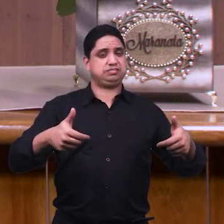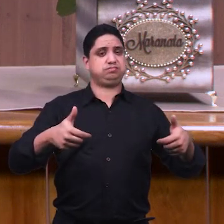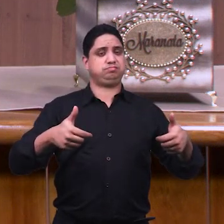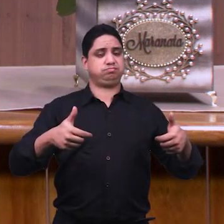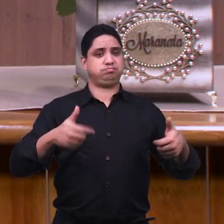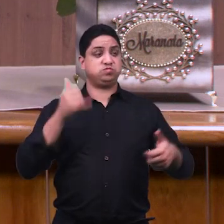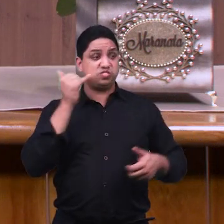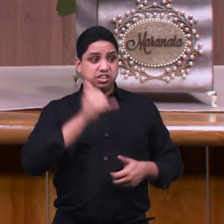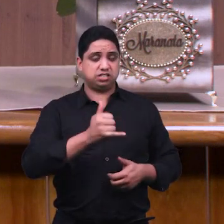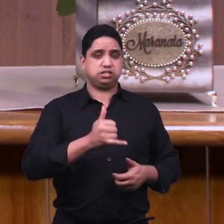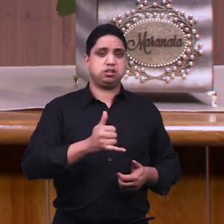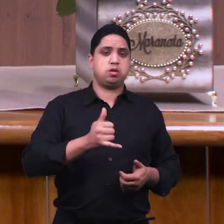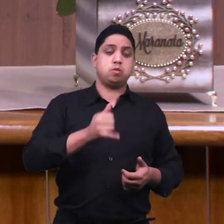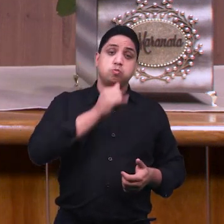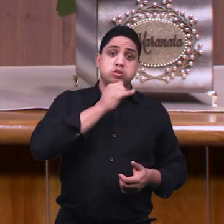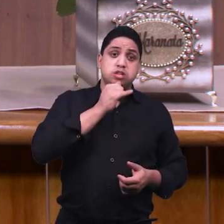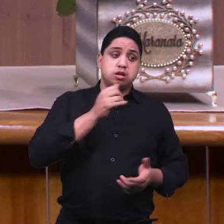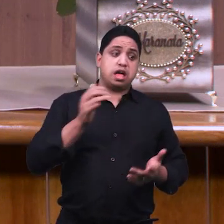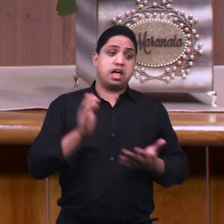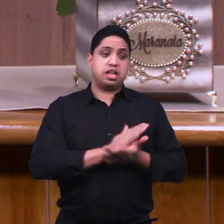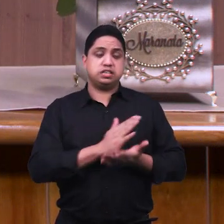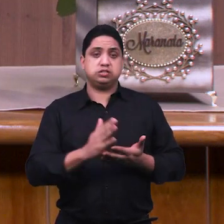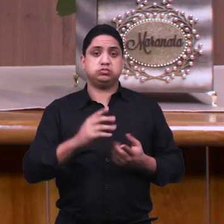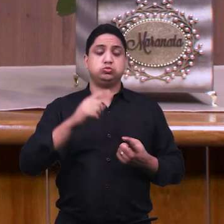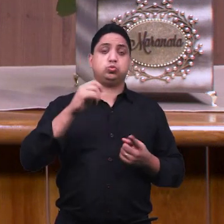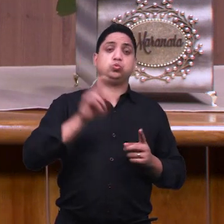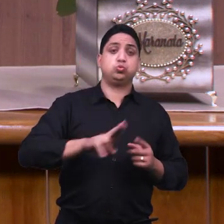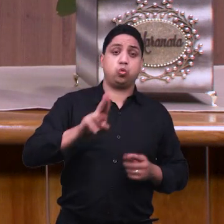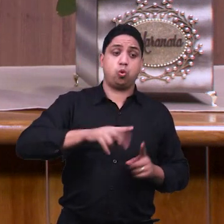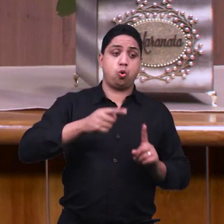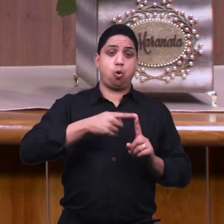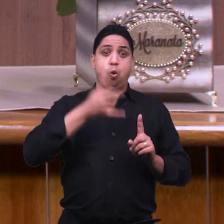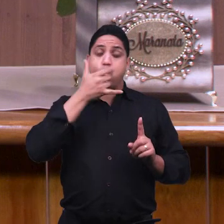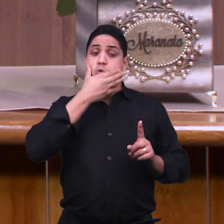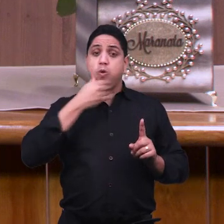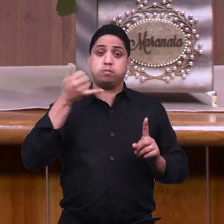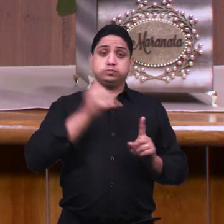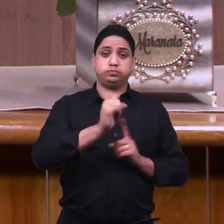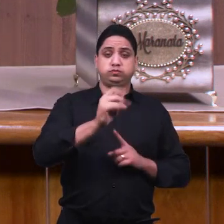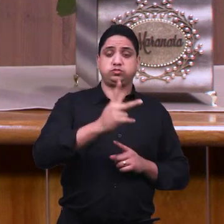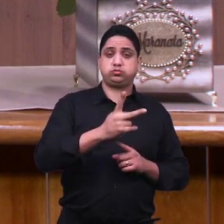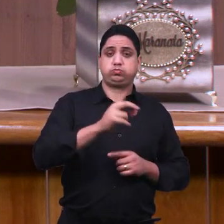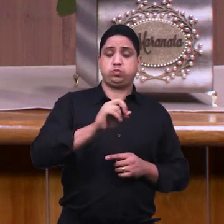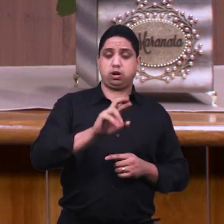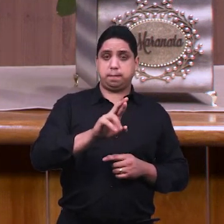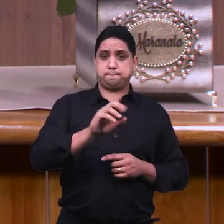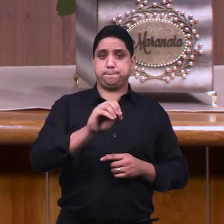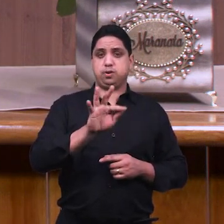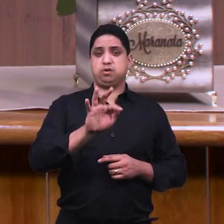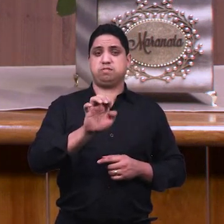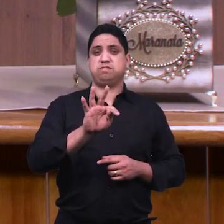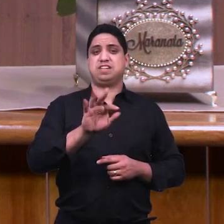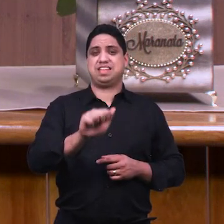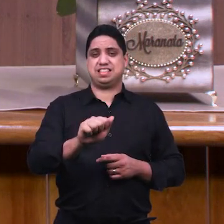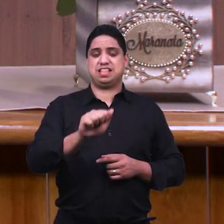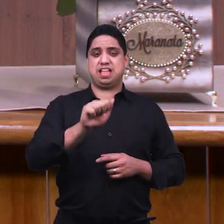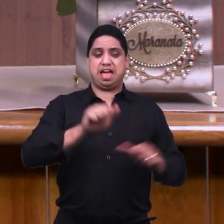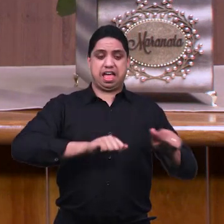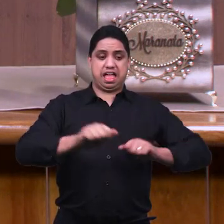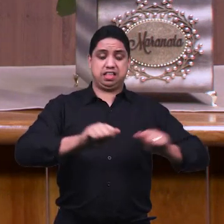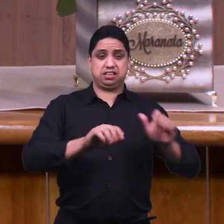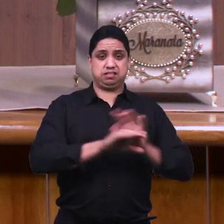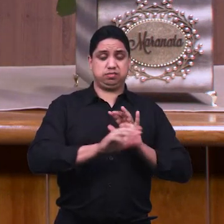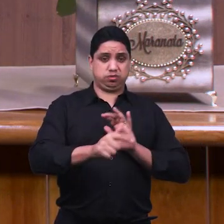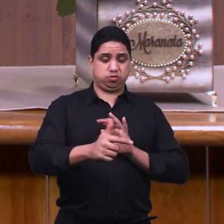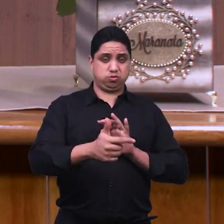observar na palavra que ele usou os profetas para falar. Vai observar em Atos 2, 10 a 11,